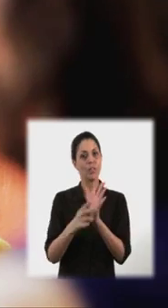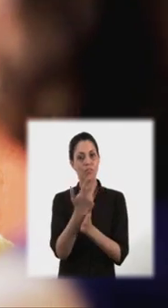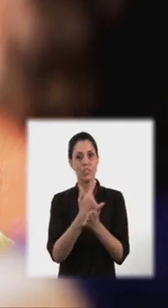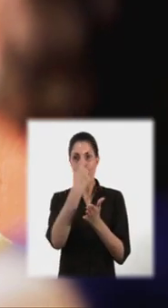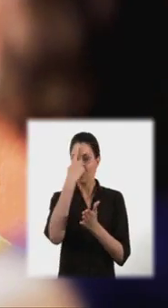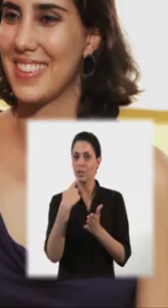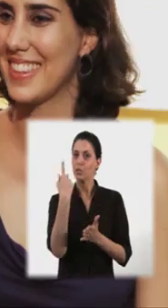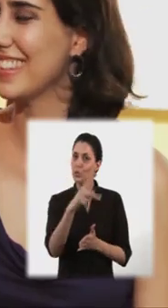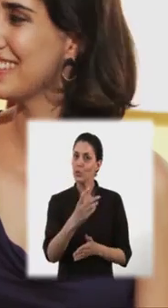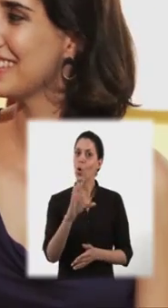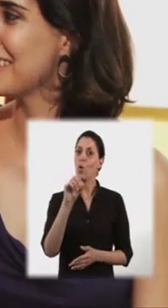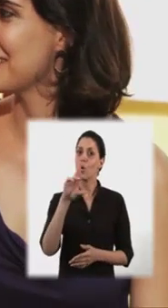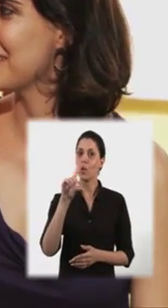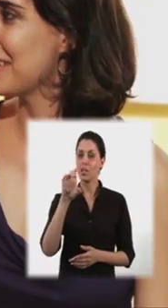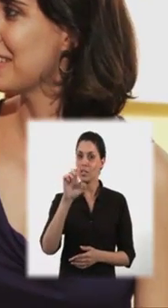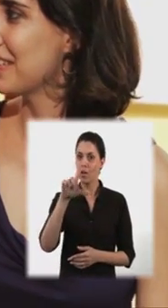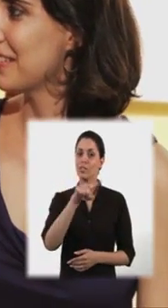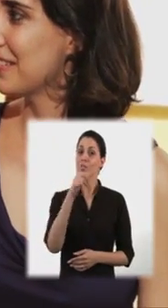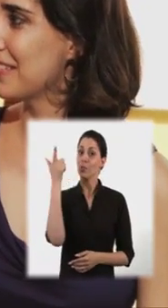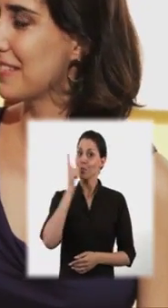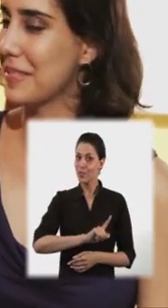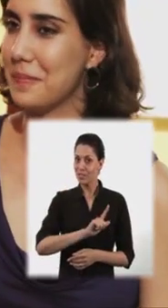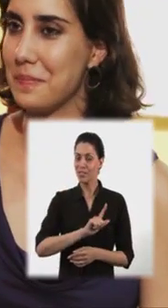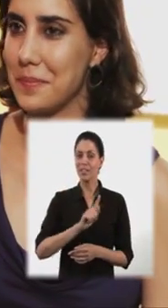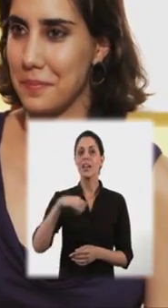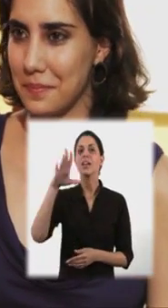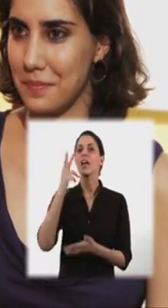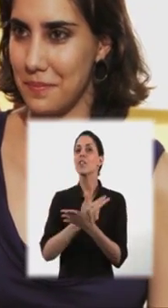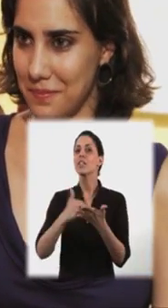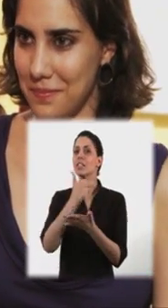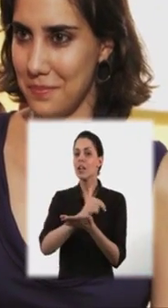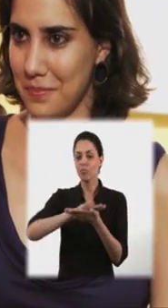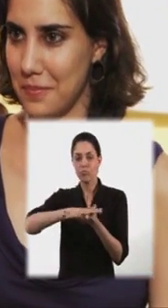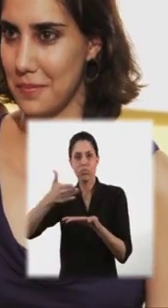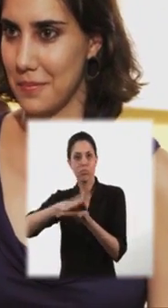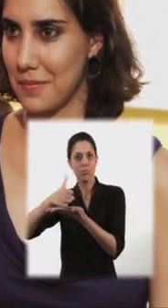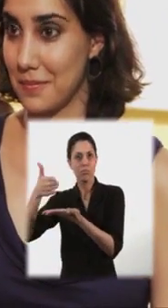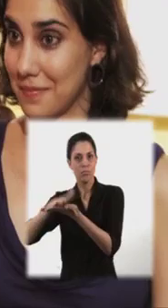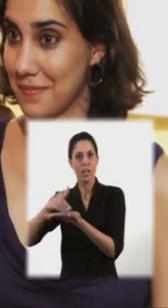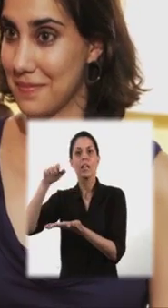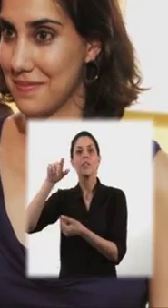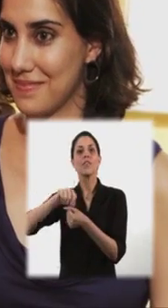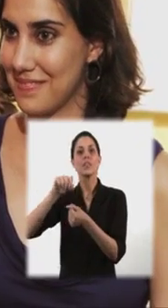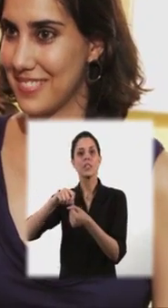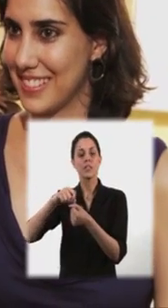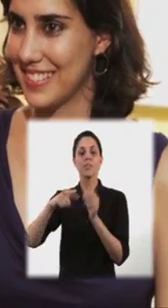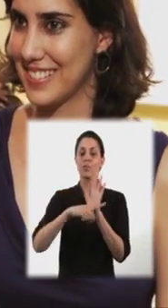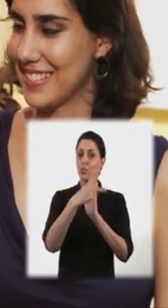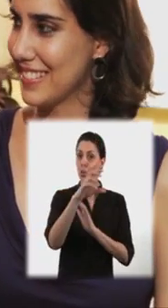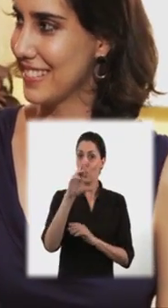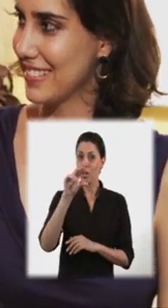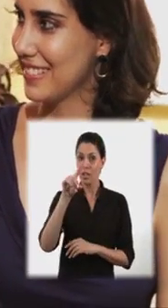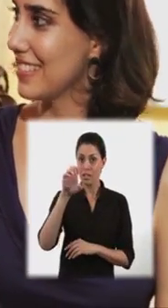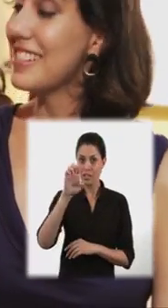você vai criar. E se você cumprir legal esse desafio, quem fará a xilogravura do teu cordel é nada mais, nada menos do